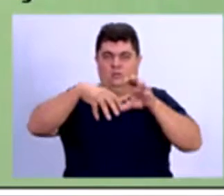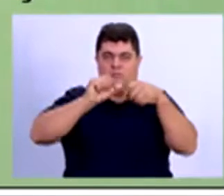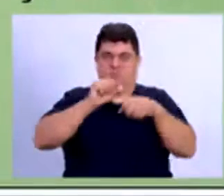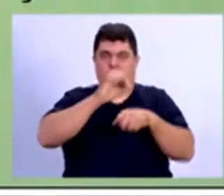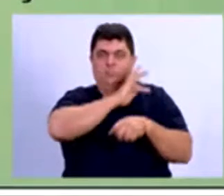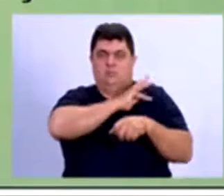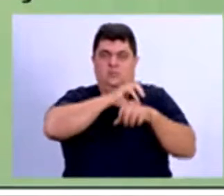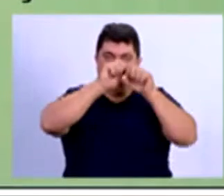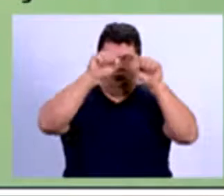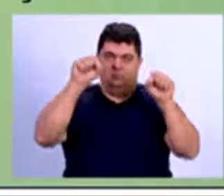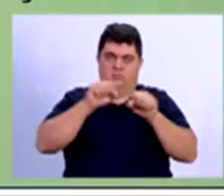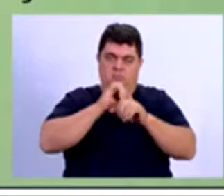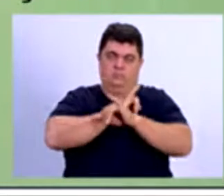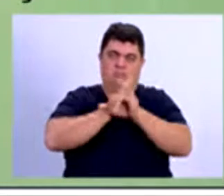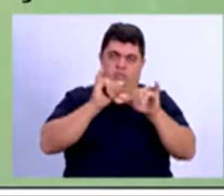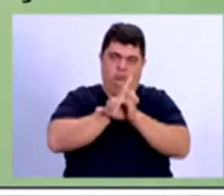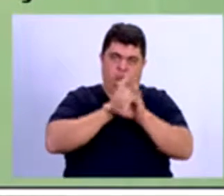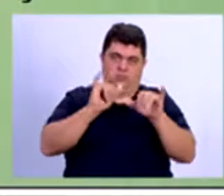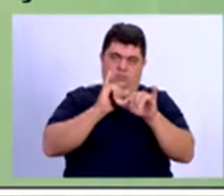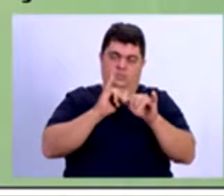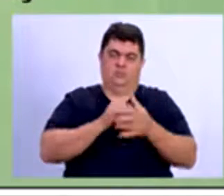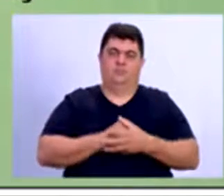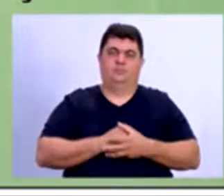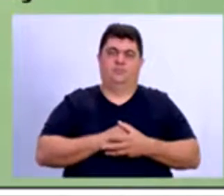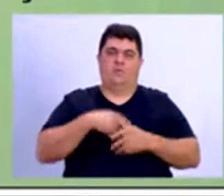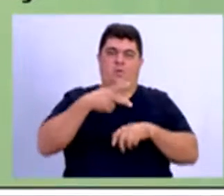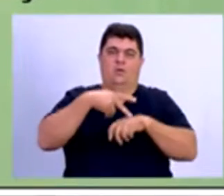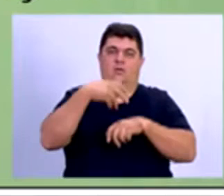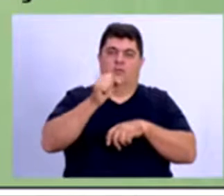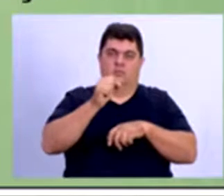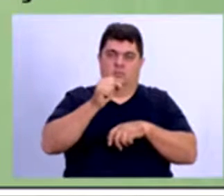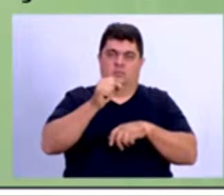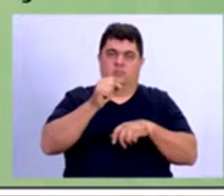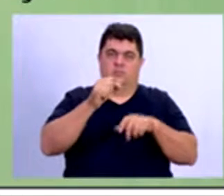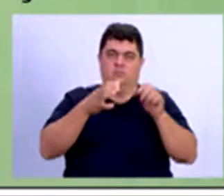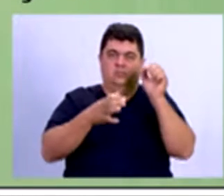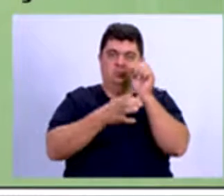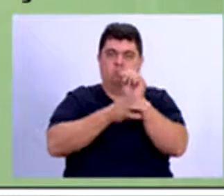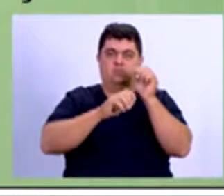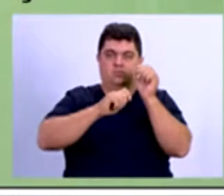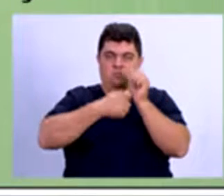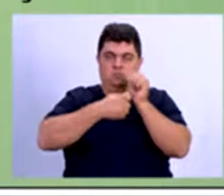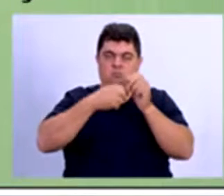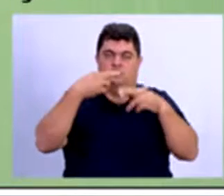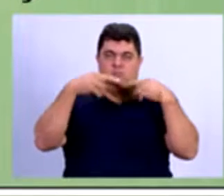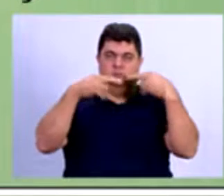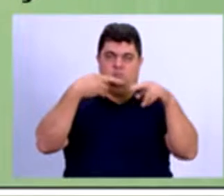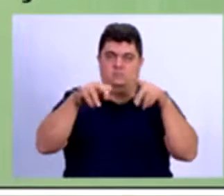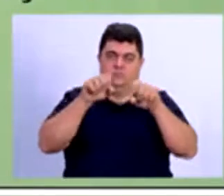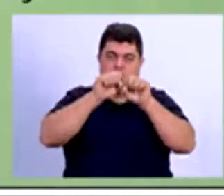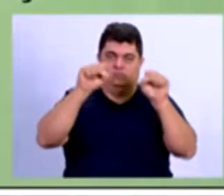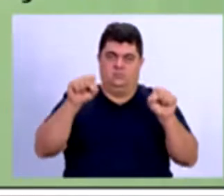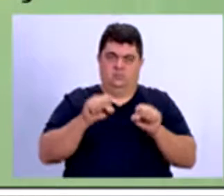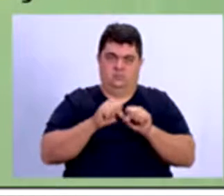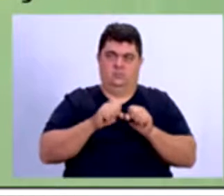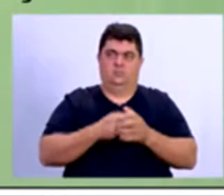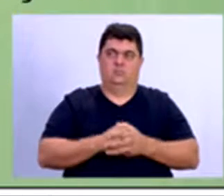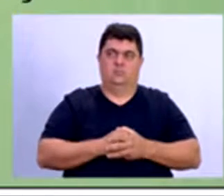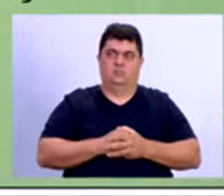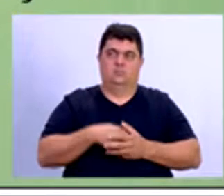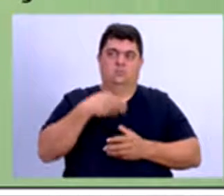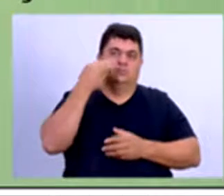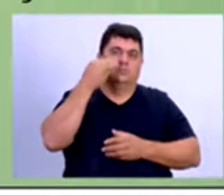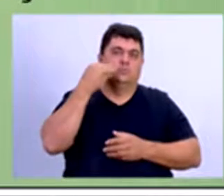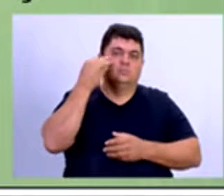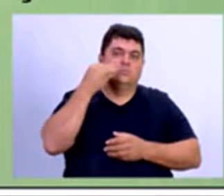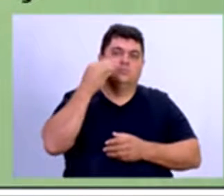de informação pós graduação em segurança de redes sistemas experiência